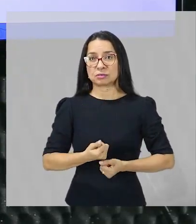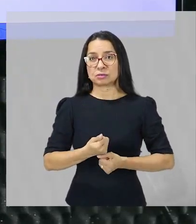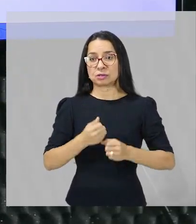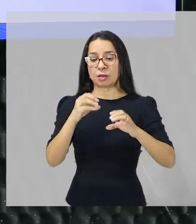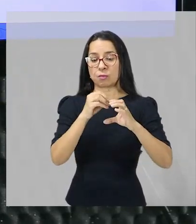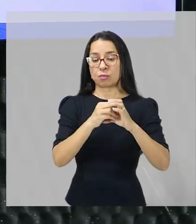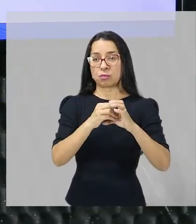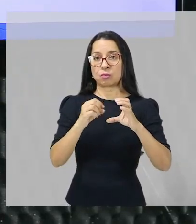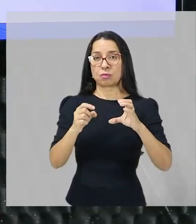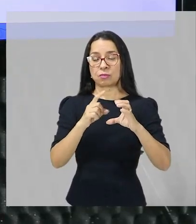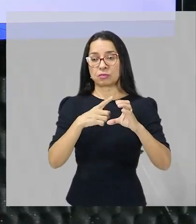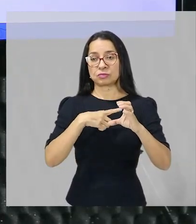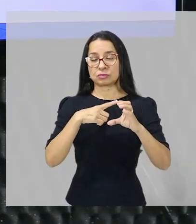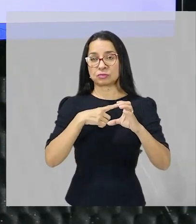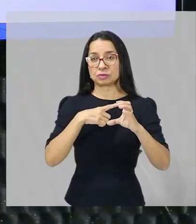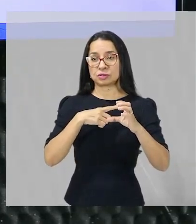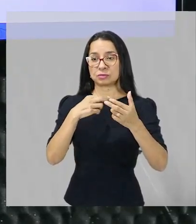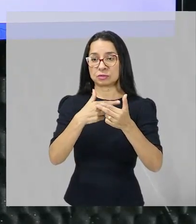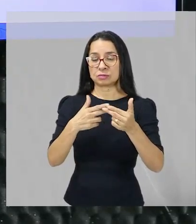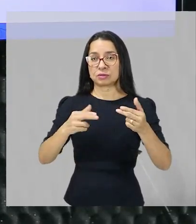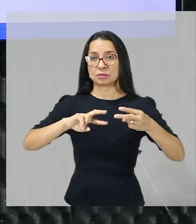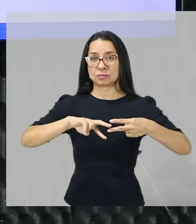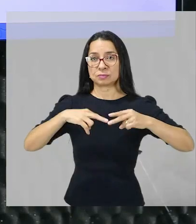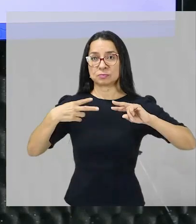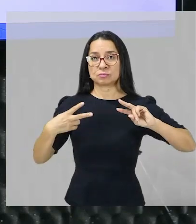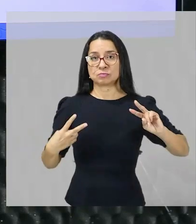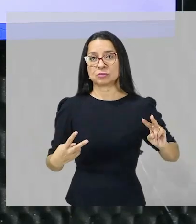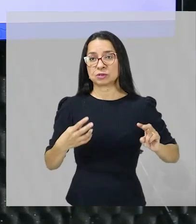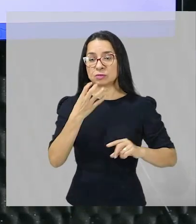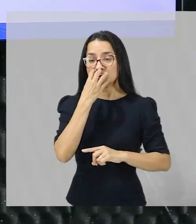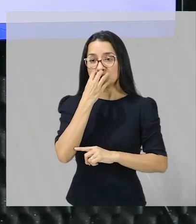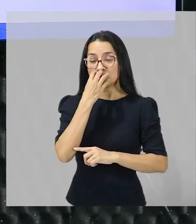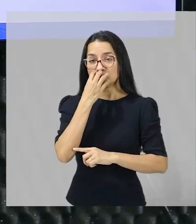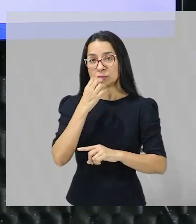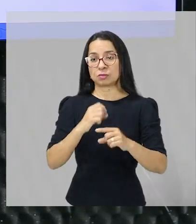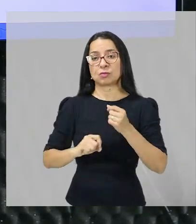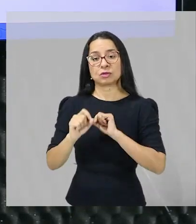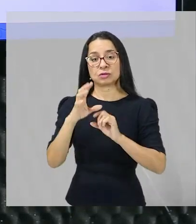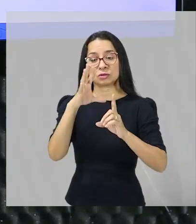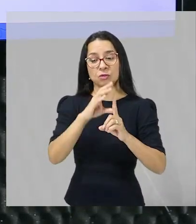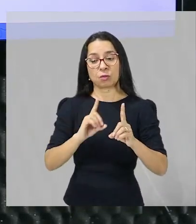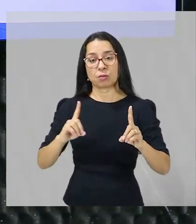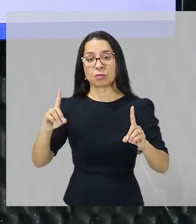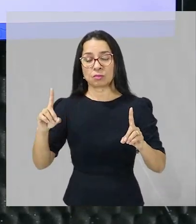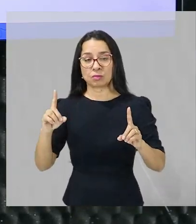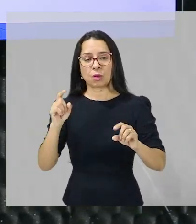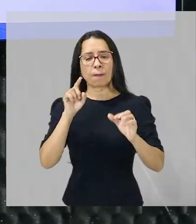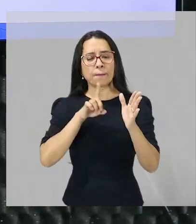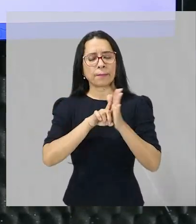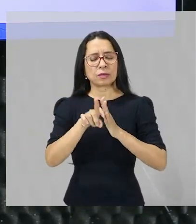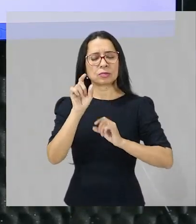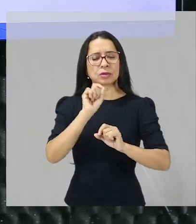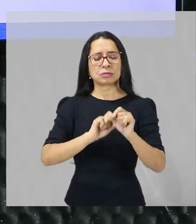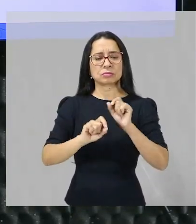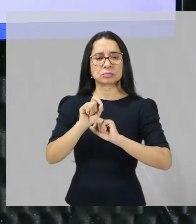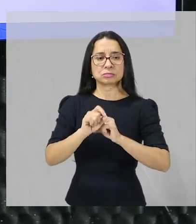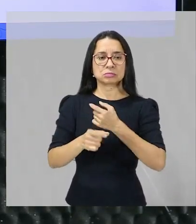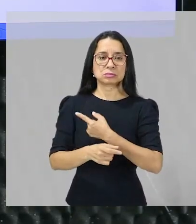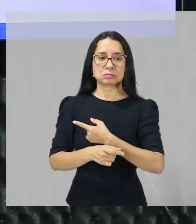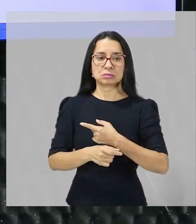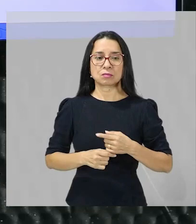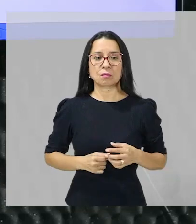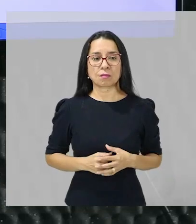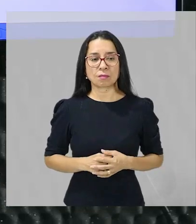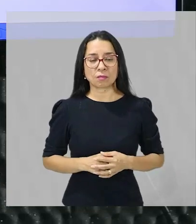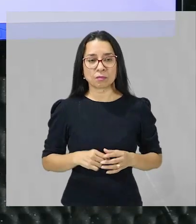esse óvulo contendo material genético do pitbull que está sendo clonado. E aí o que ele está perguntando? Pode-se afirmar que cada